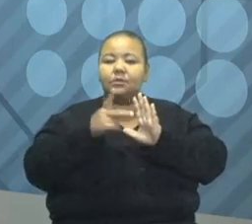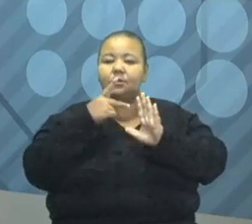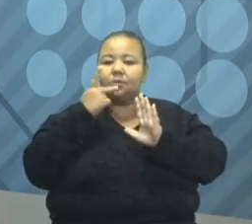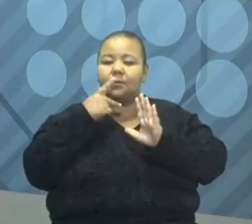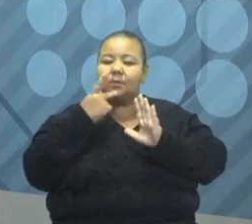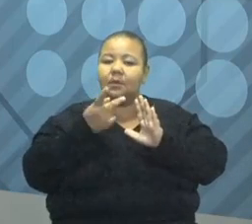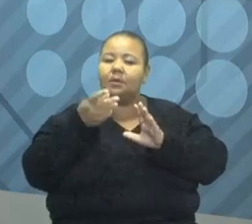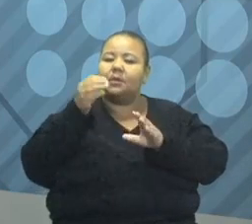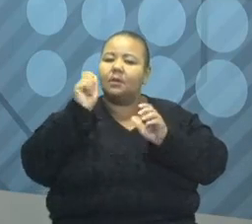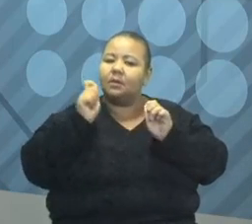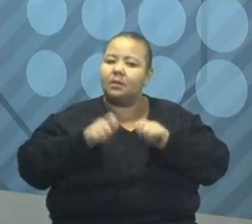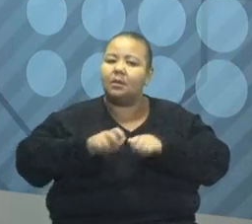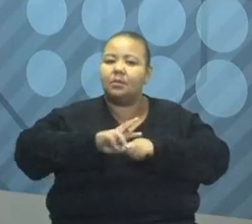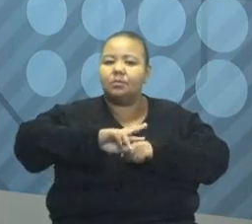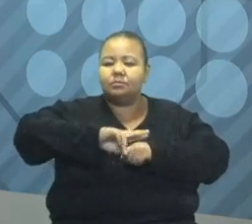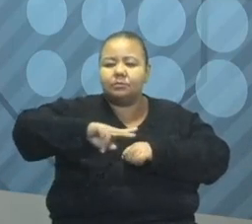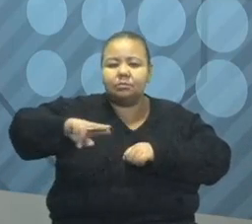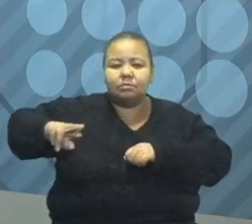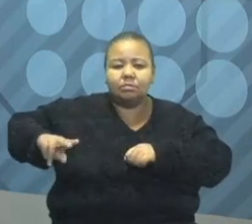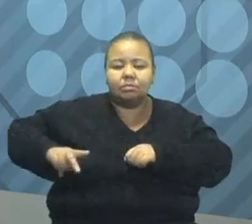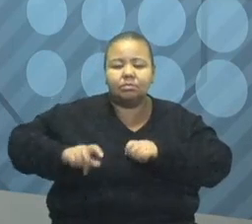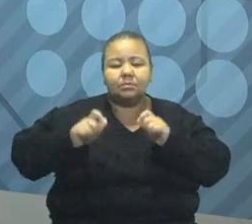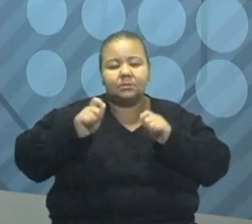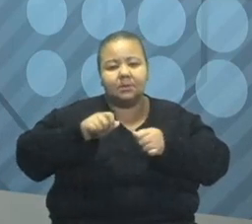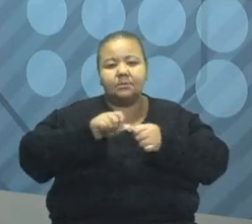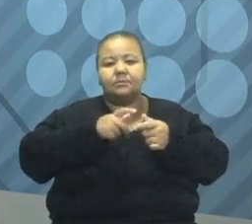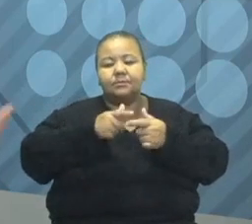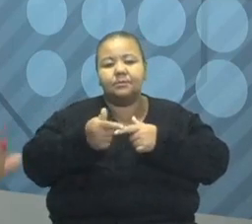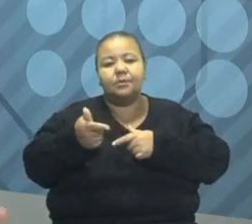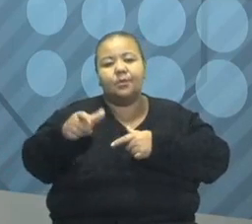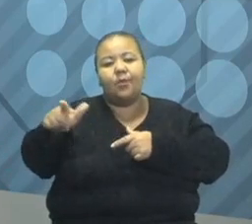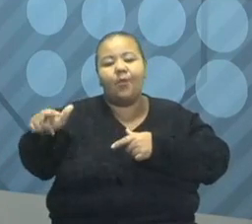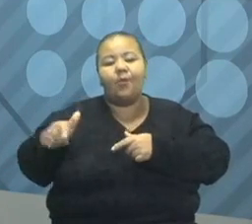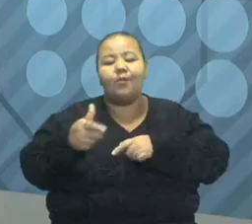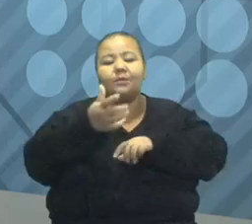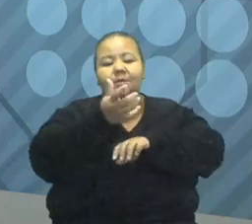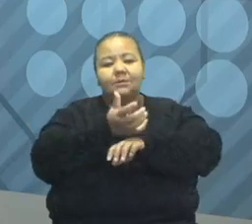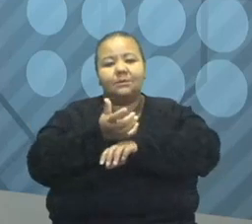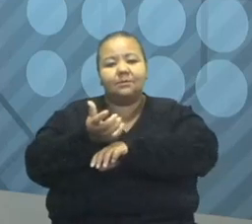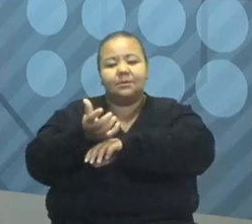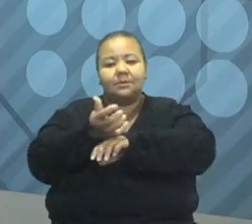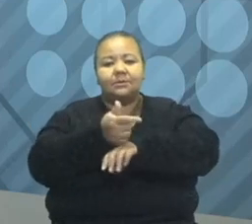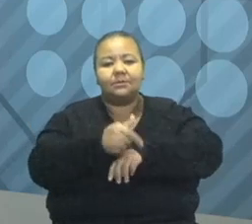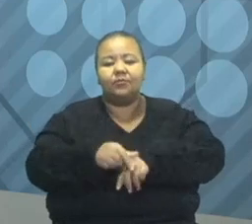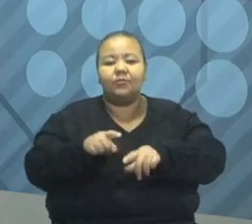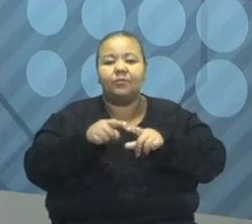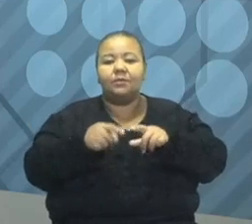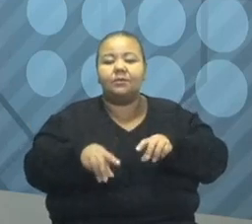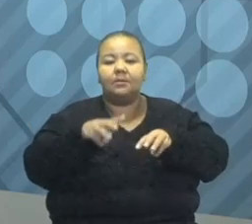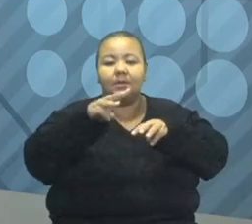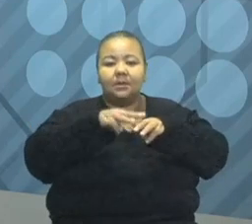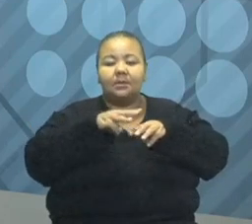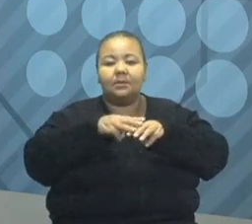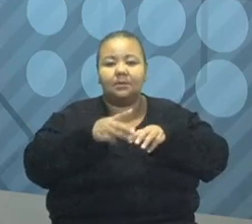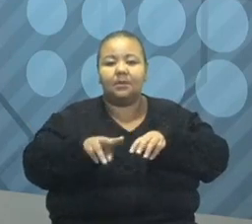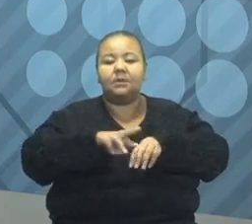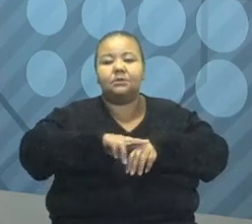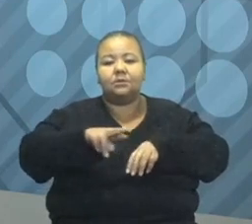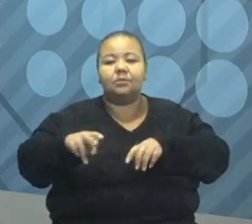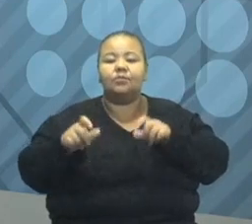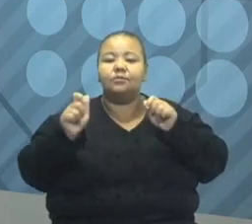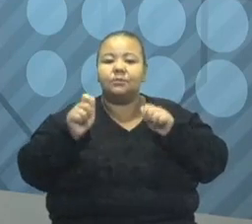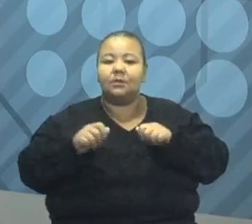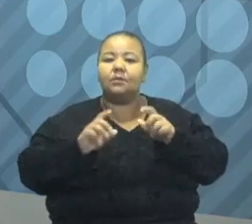aula, são aplicáveis em diversas situações, em outras áreas do conhecimento e até mesmo na matemática, em diversas situações a gente pode